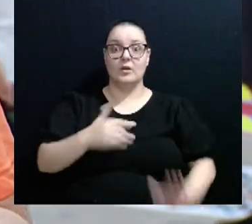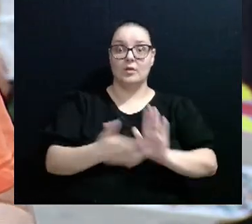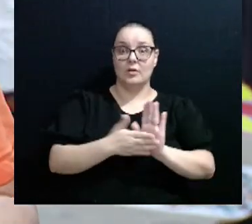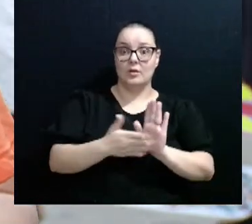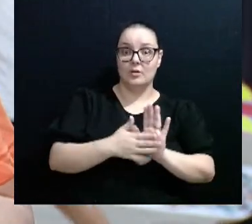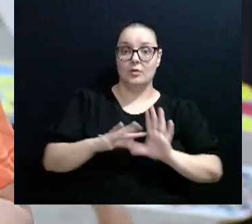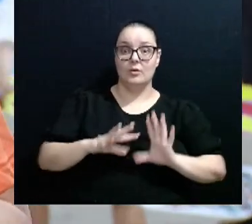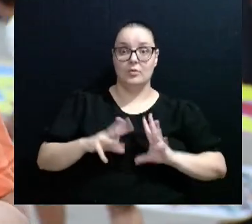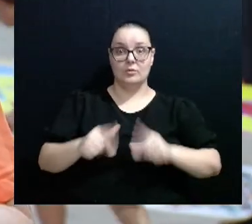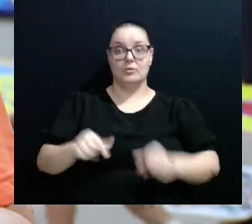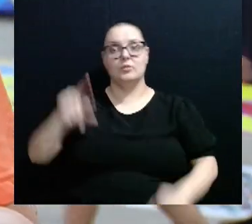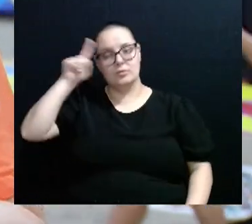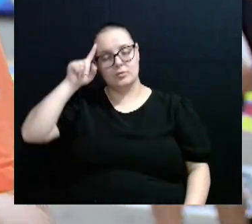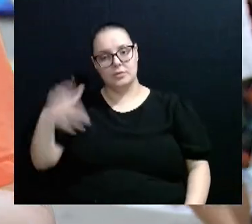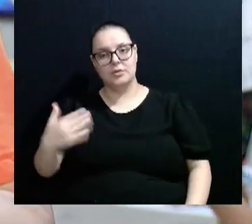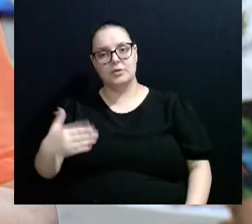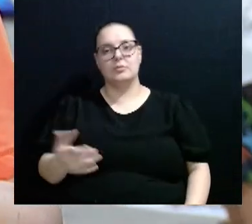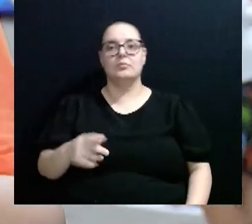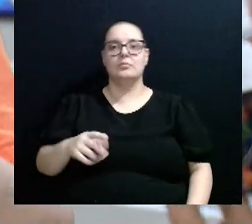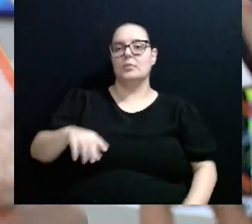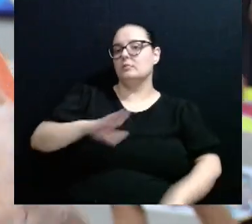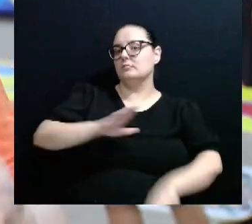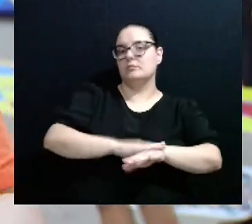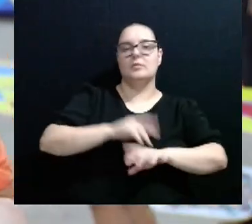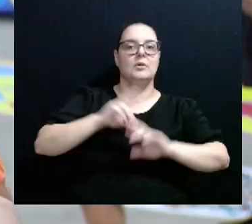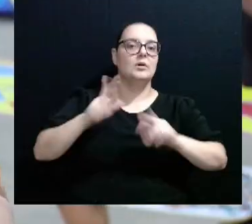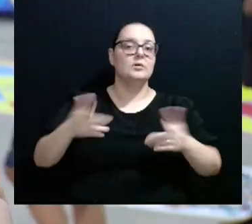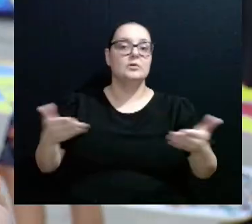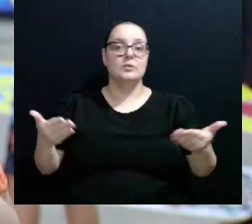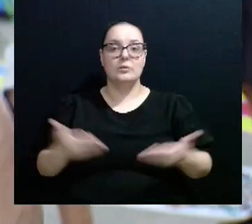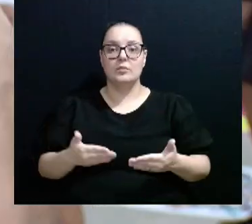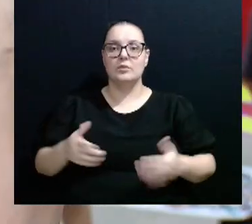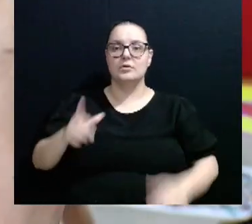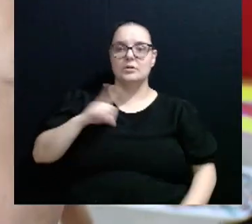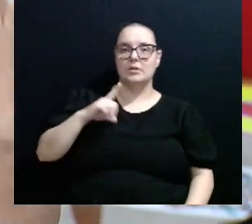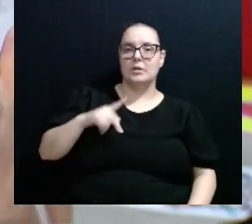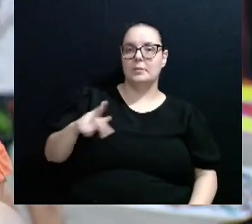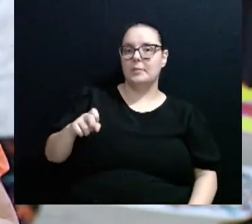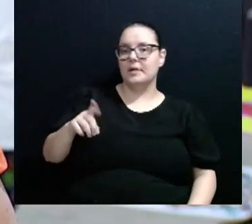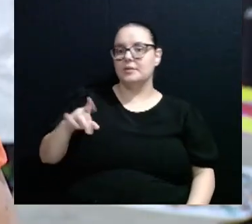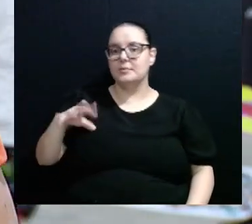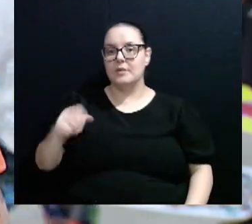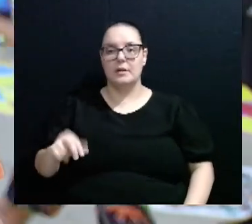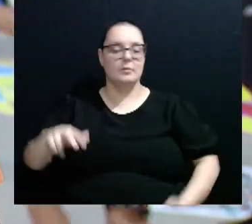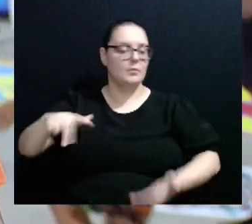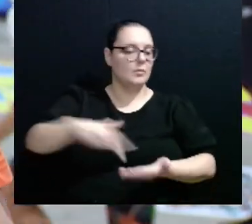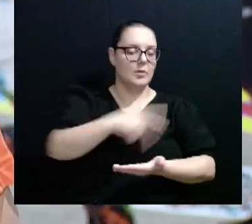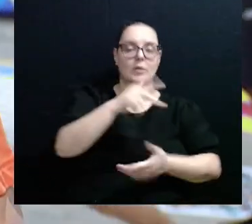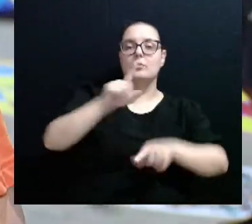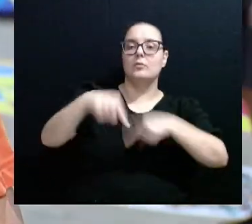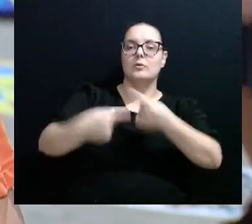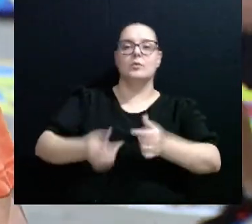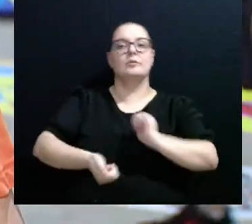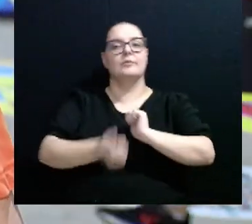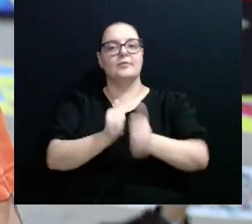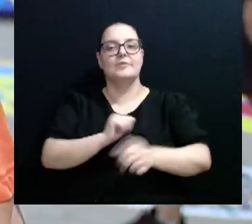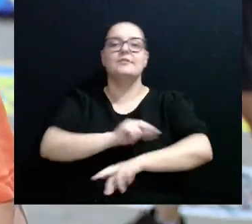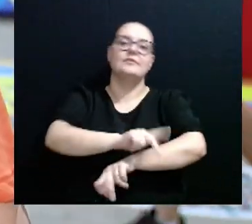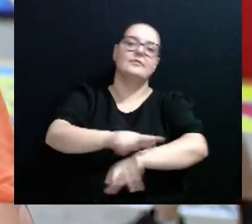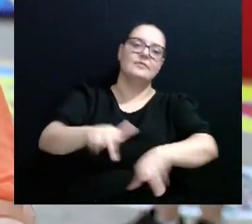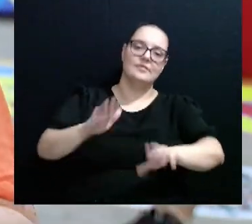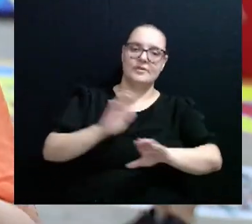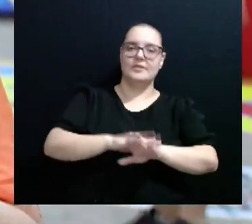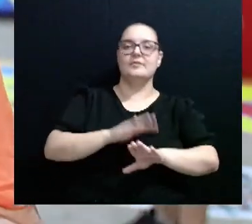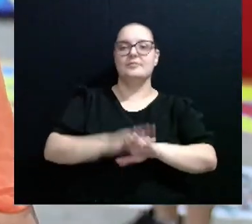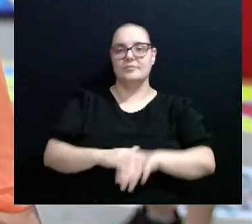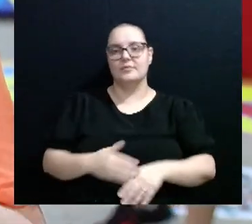uma atividade diferente. Então se hoje está tendo badminton, amanhã pode ter ginástica, outro dia pode ter futebol. São diversas atividades que a gente propõe